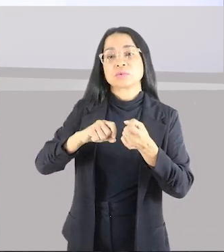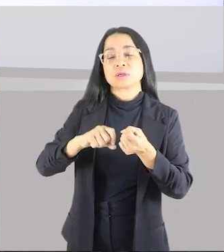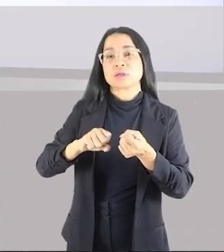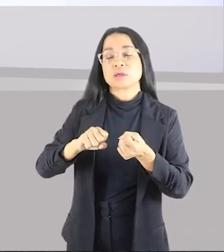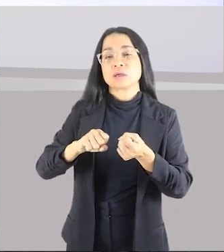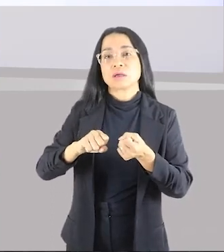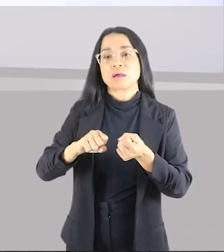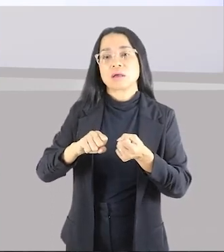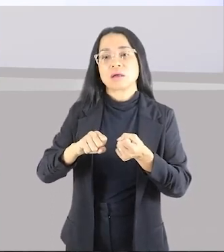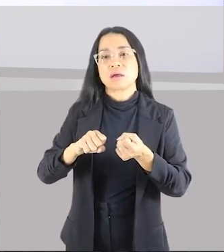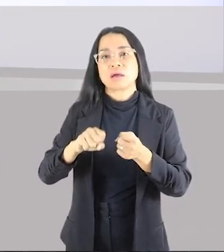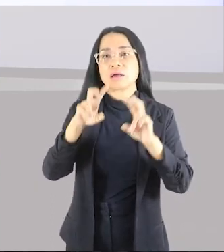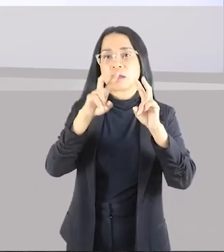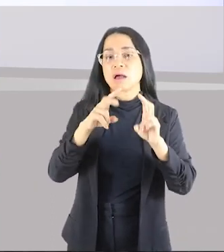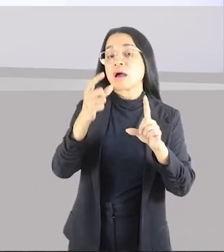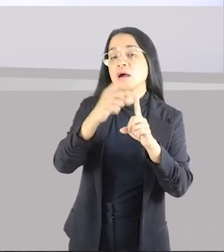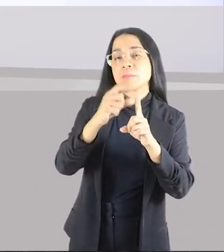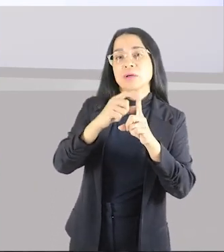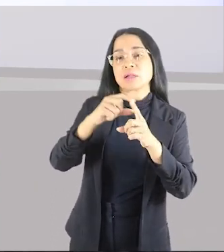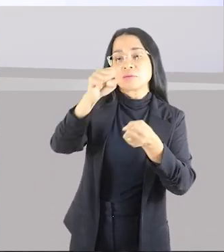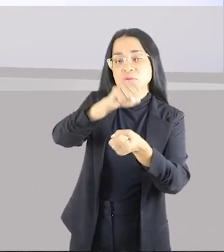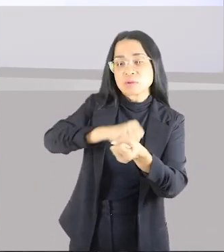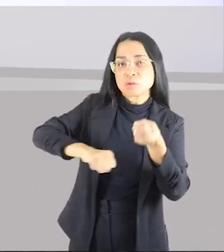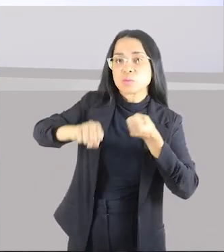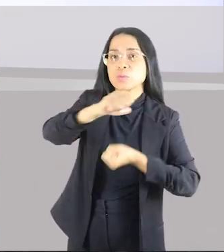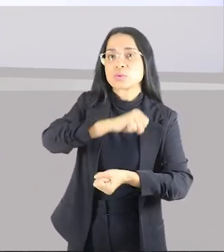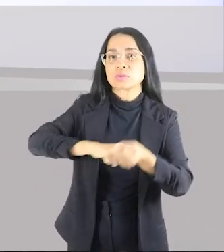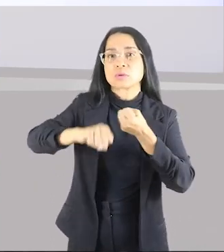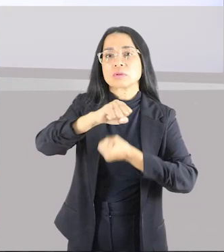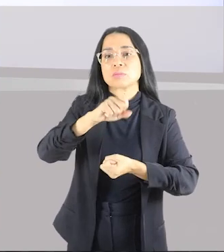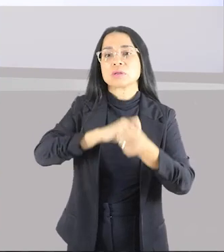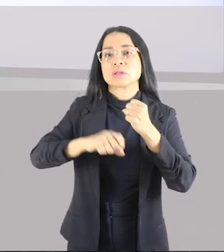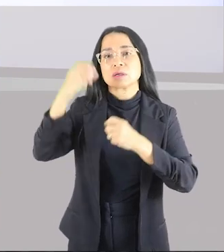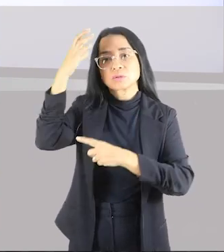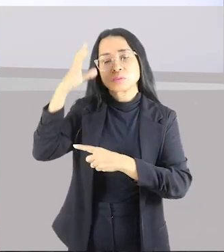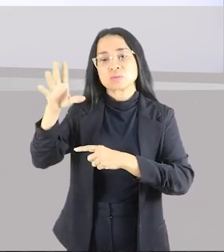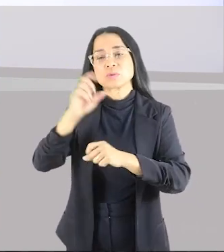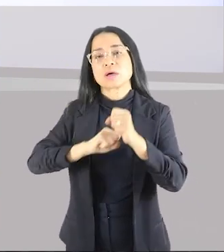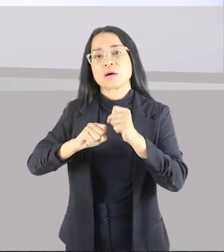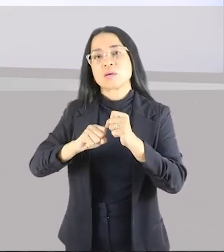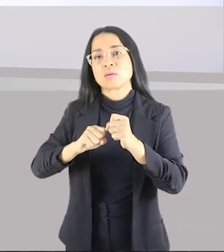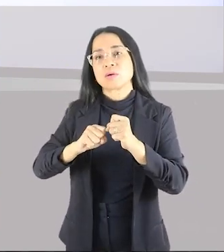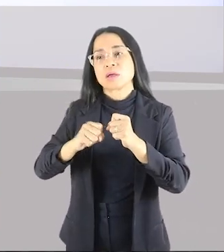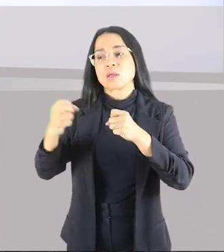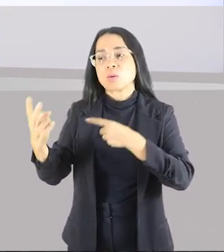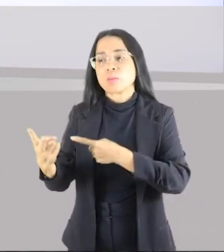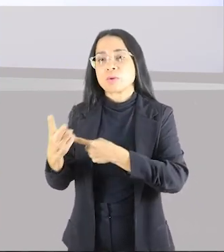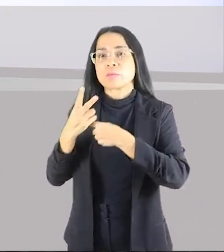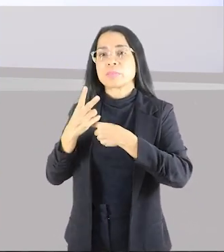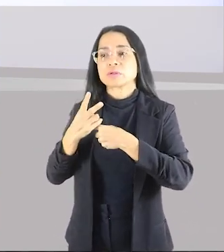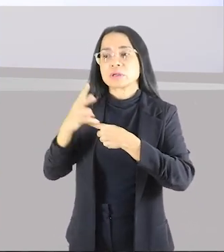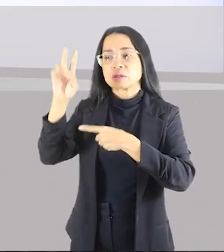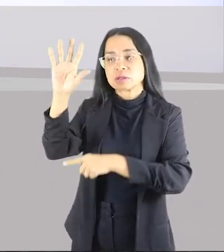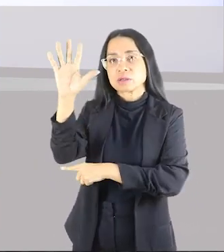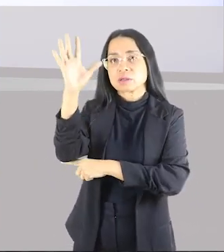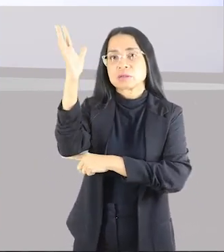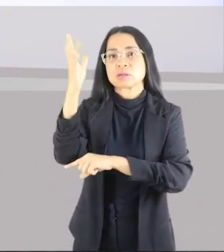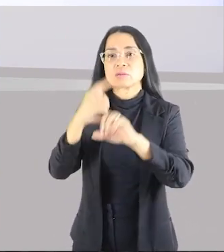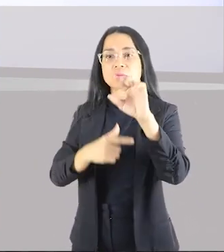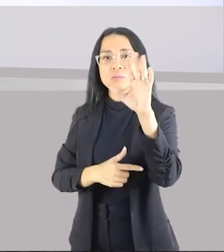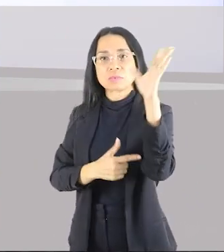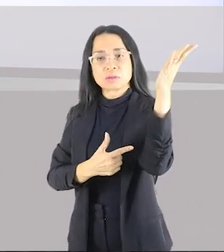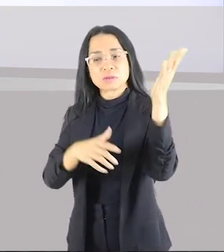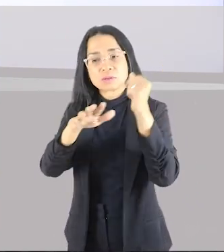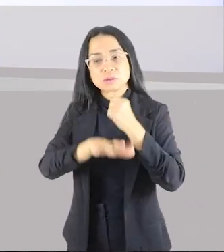sustentabilidade cultural. Esse termo, que a gente toma emprestado do eixo ambiental, a gente